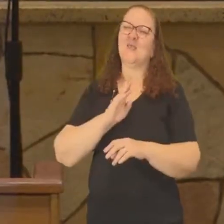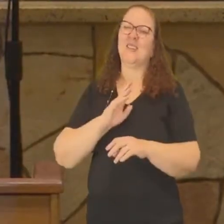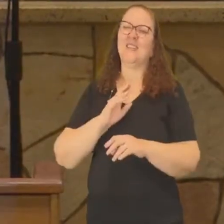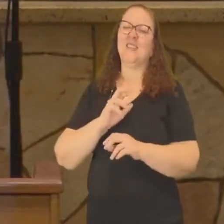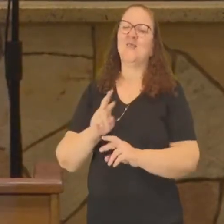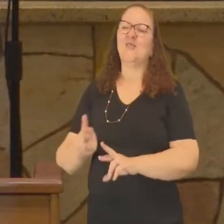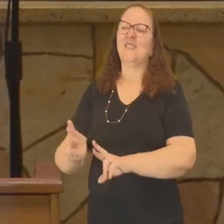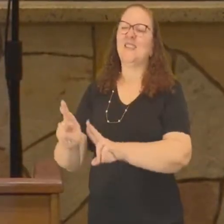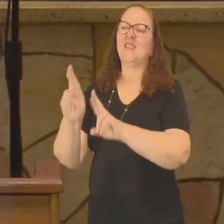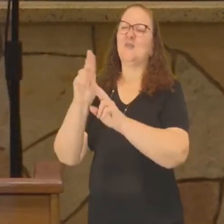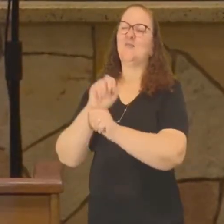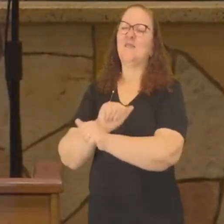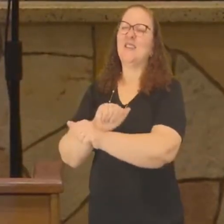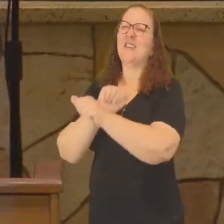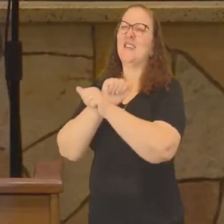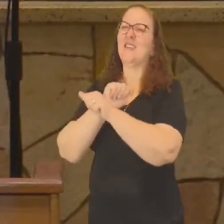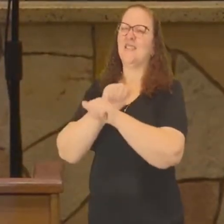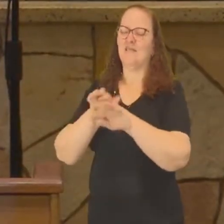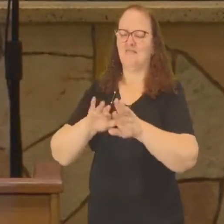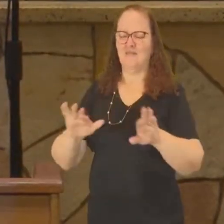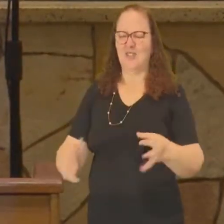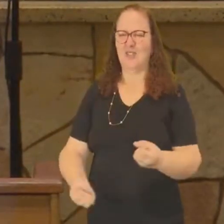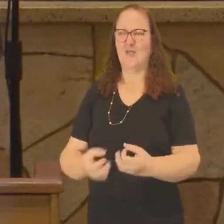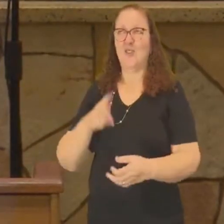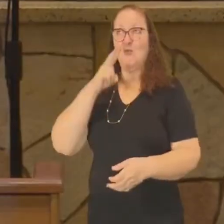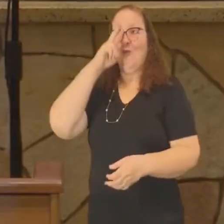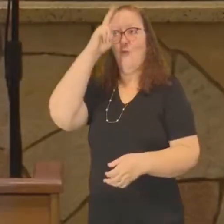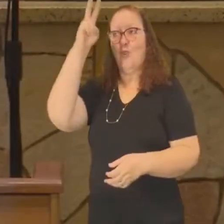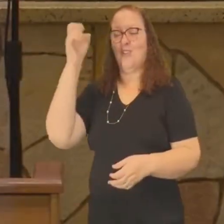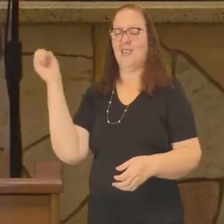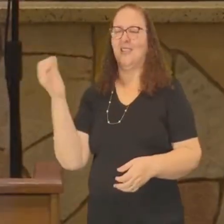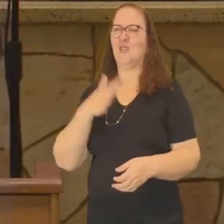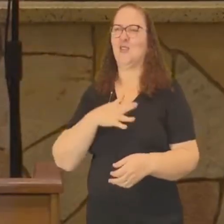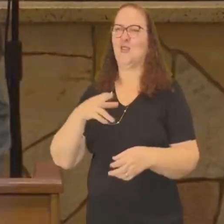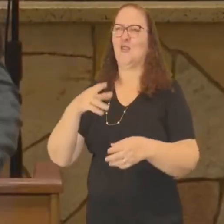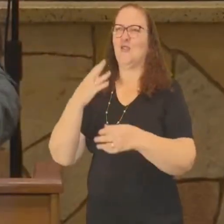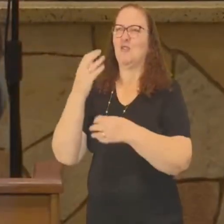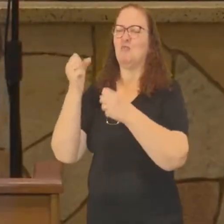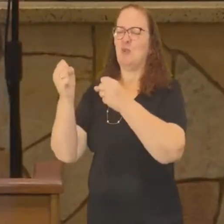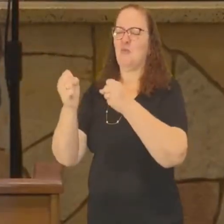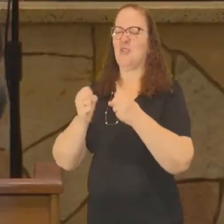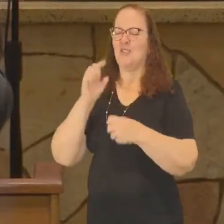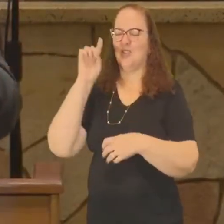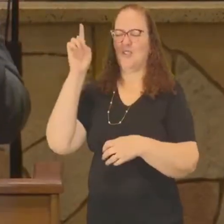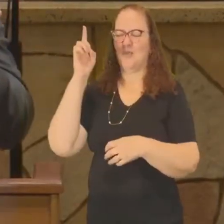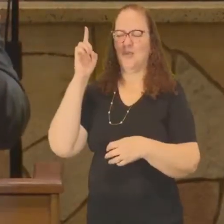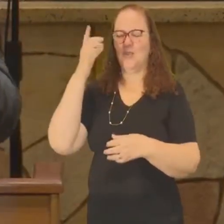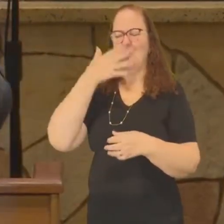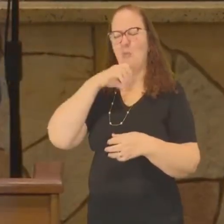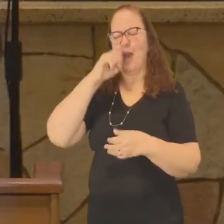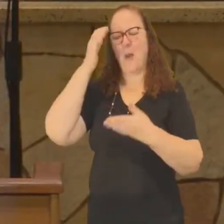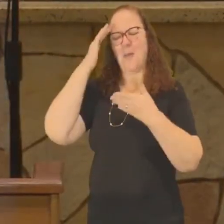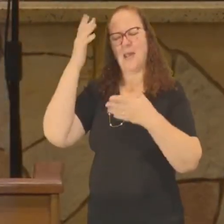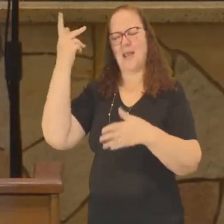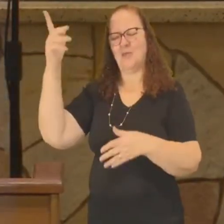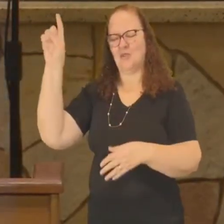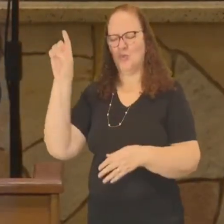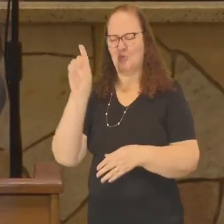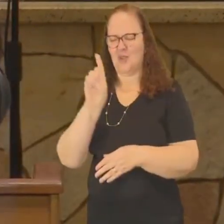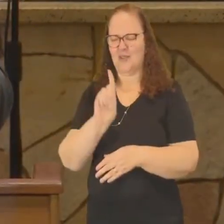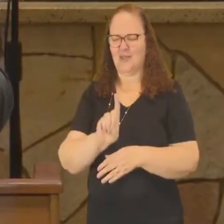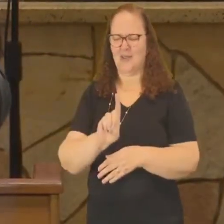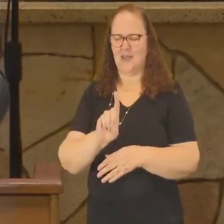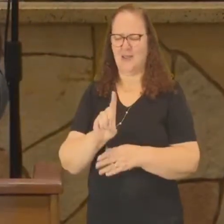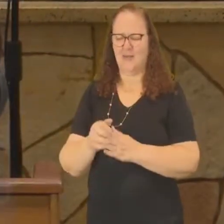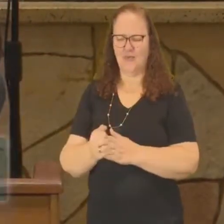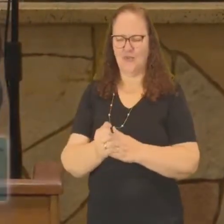de altares reerguidos pela mão poderosa do Senhor. Pai, obrigado pela Tua presença. Nos conduz em paz